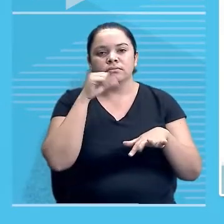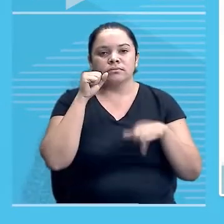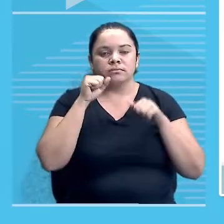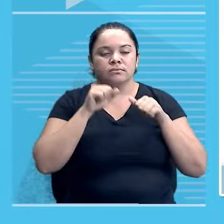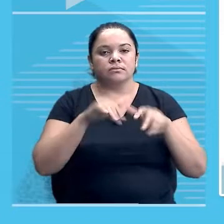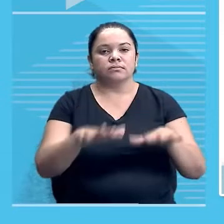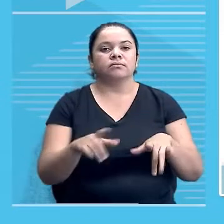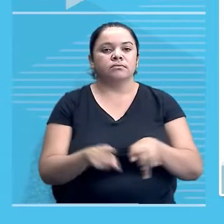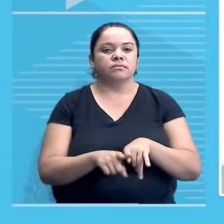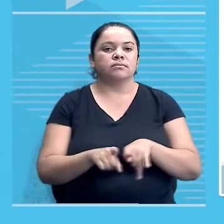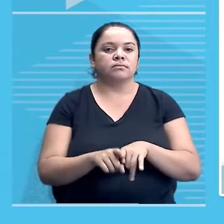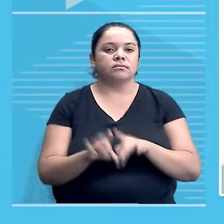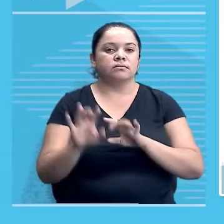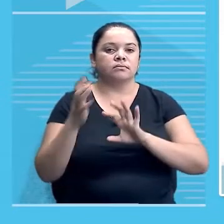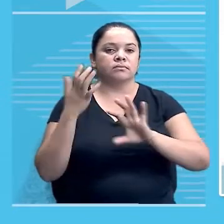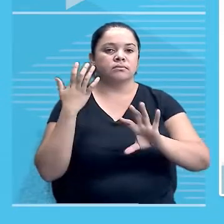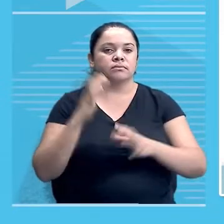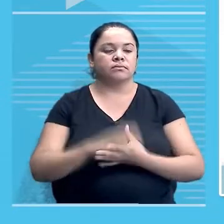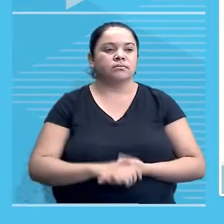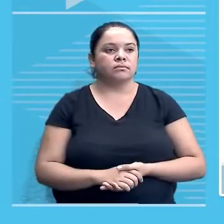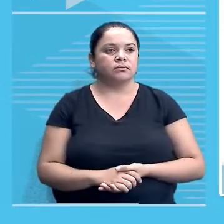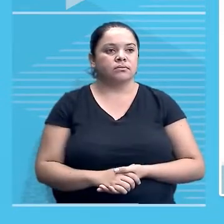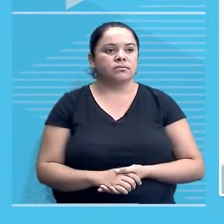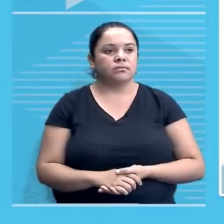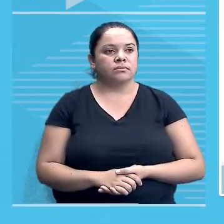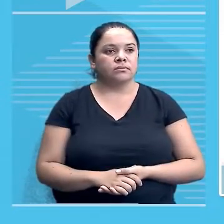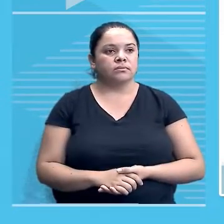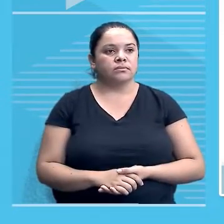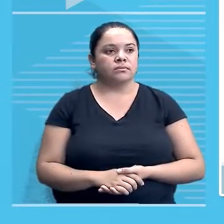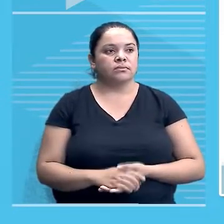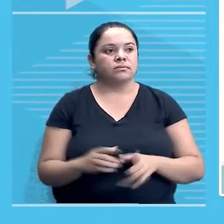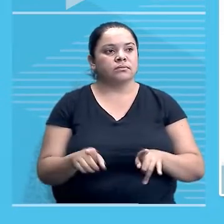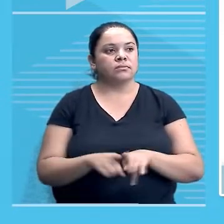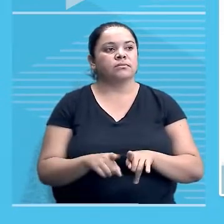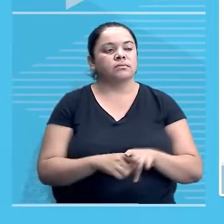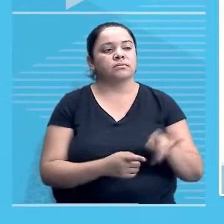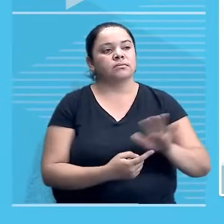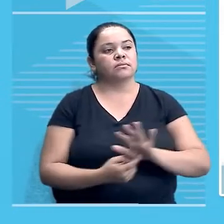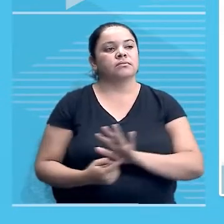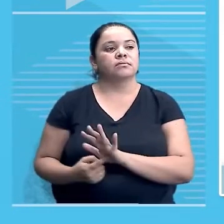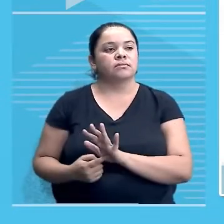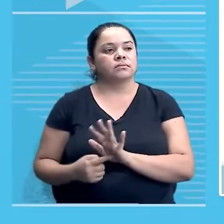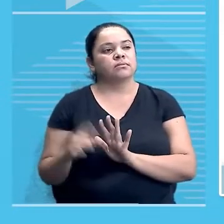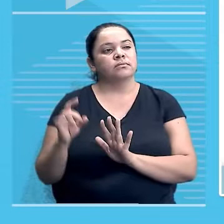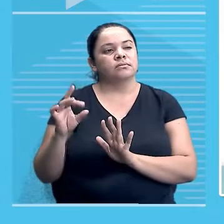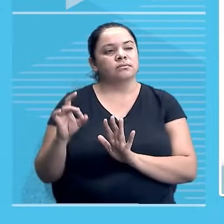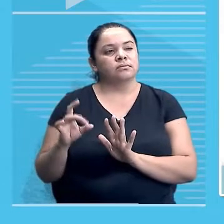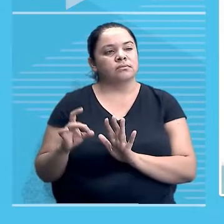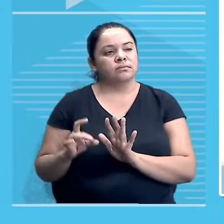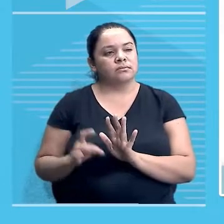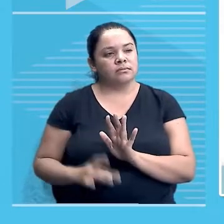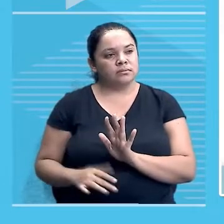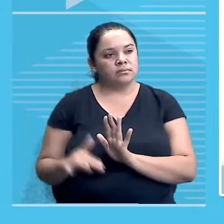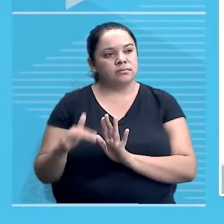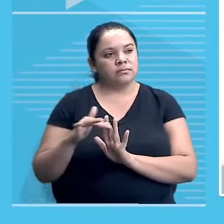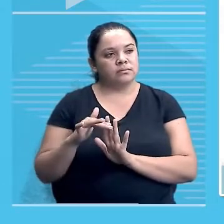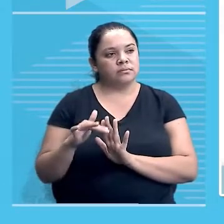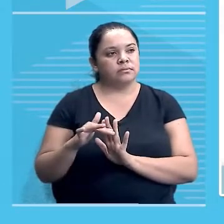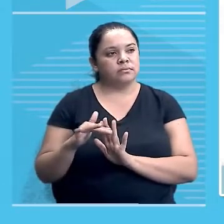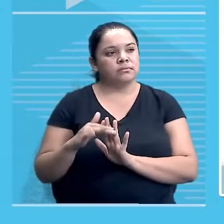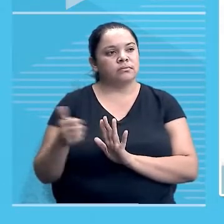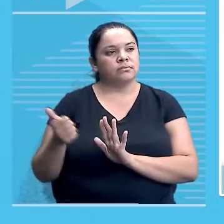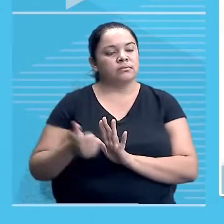esse. E vamos trabalhar com vários tópicos. Entre eles, calor, que seria a